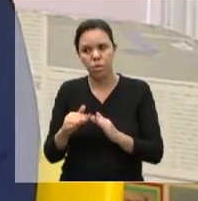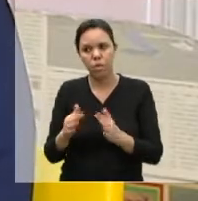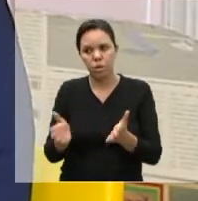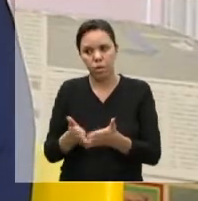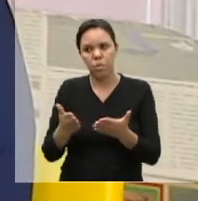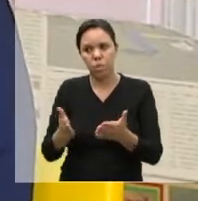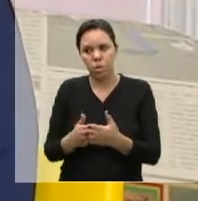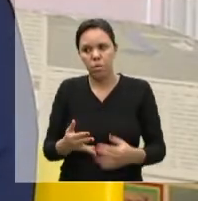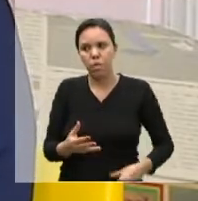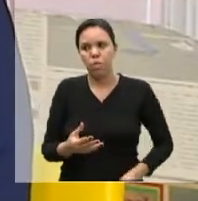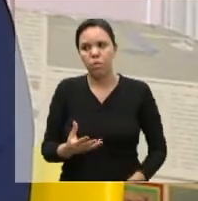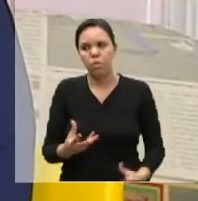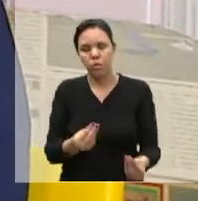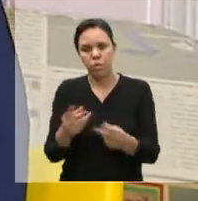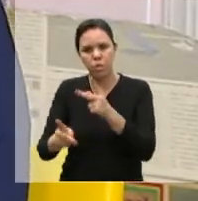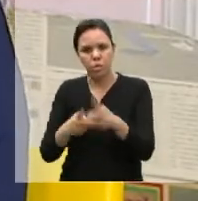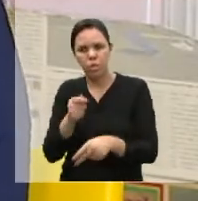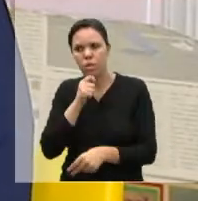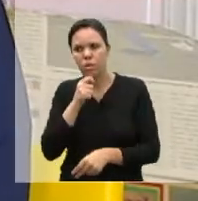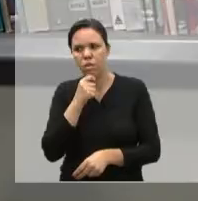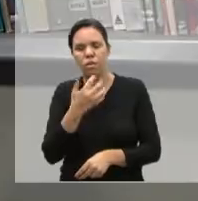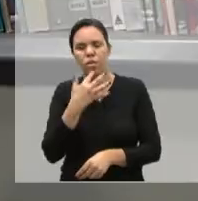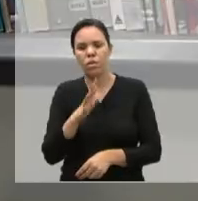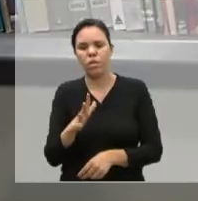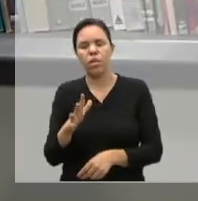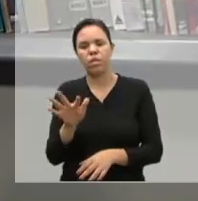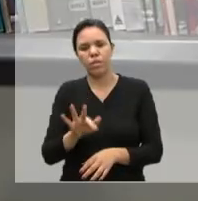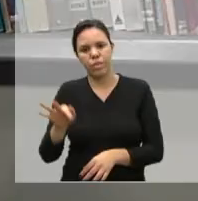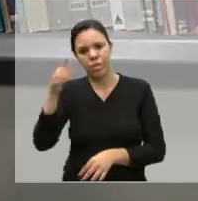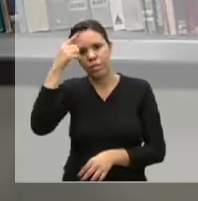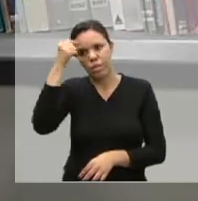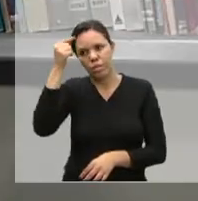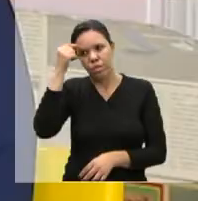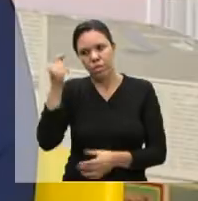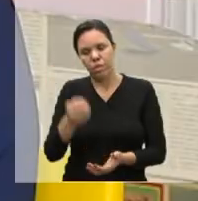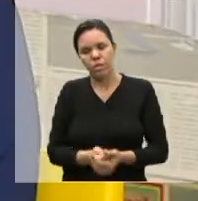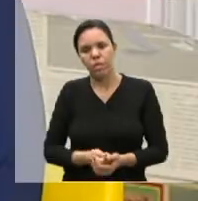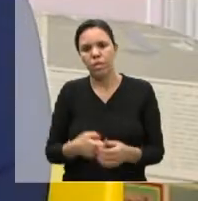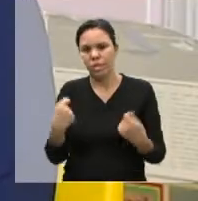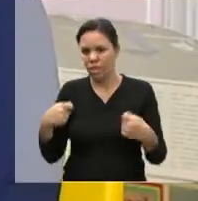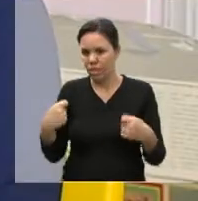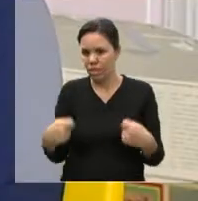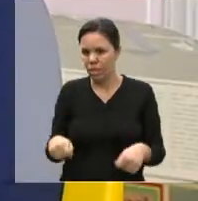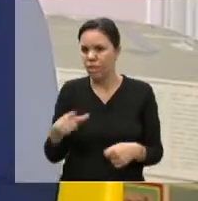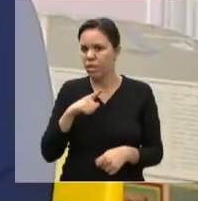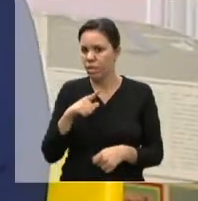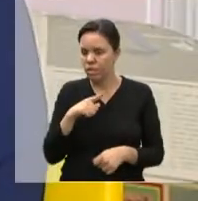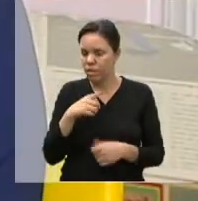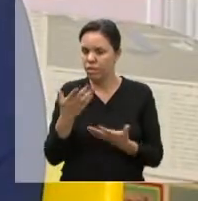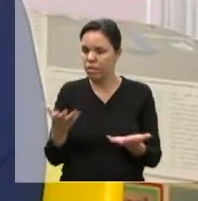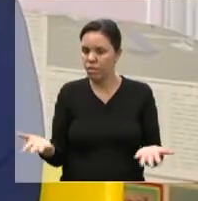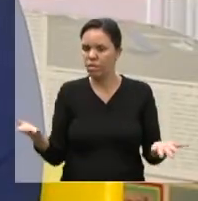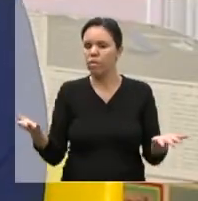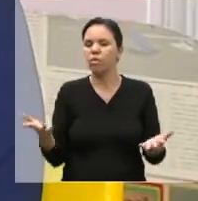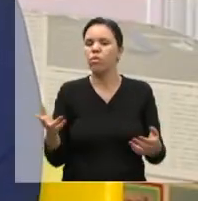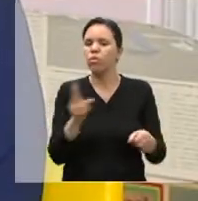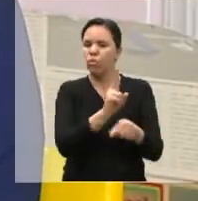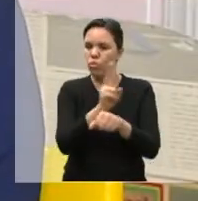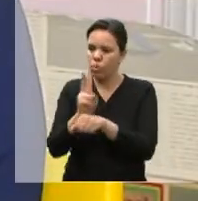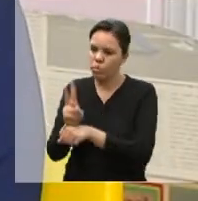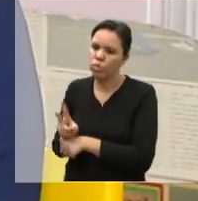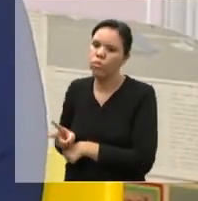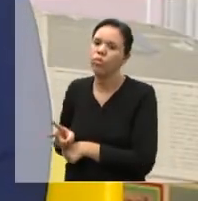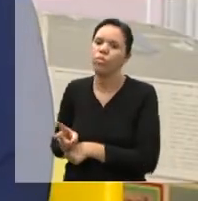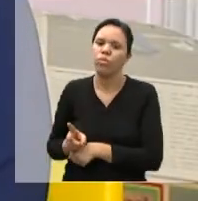periférica, muitos ainda não conhecem o mundo universitário. Né? Então agora, é necessário que a universidade tenha esse olhar cuidadoso para com